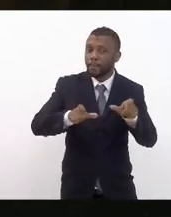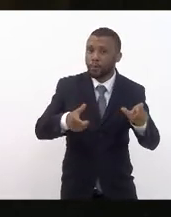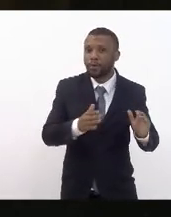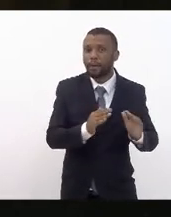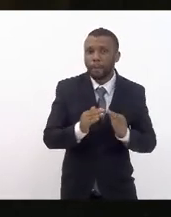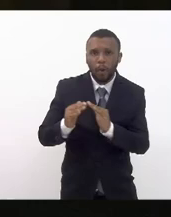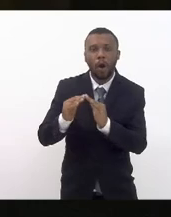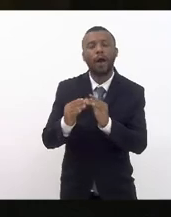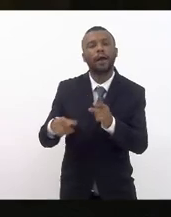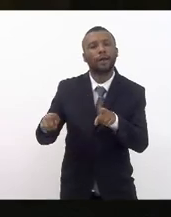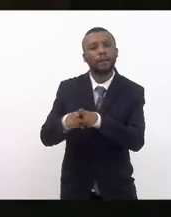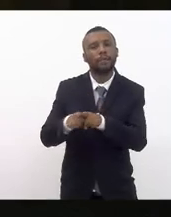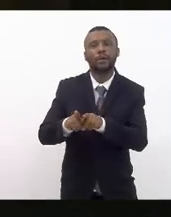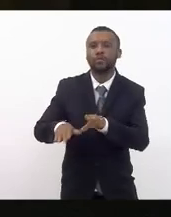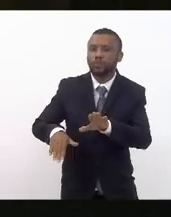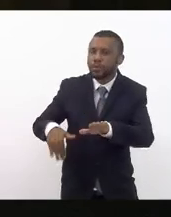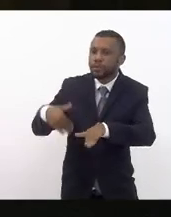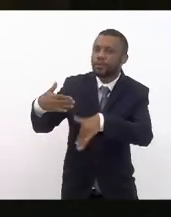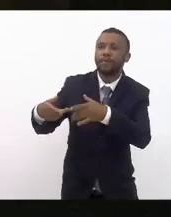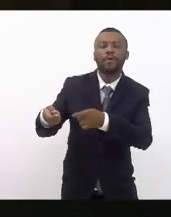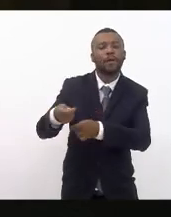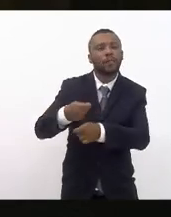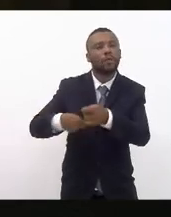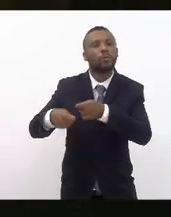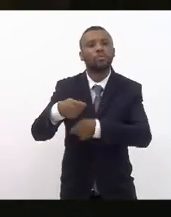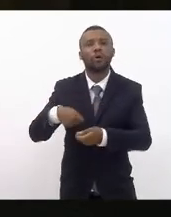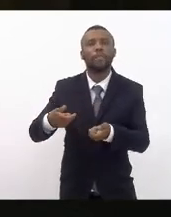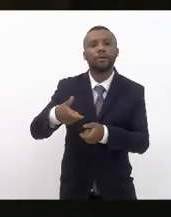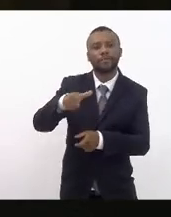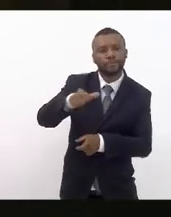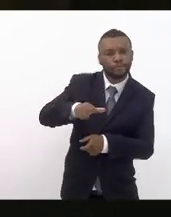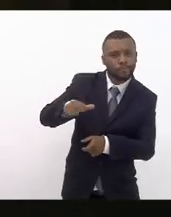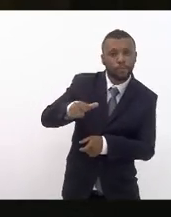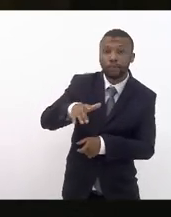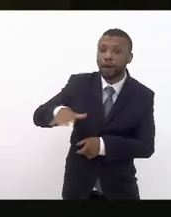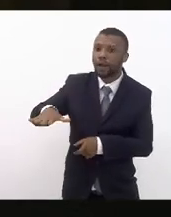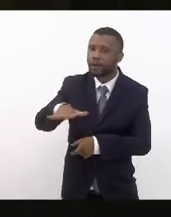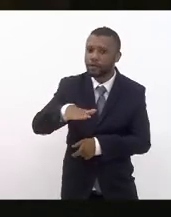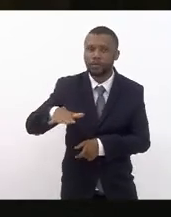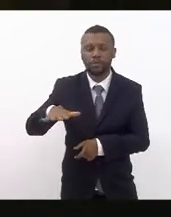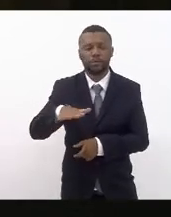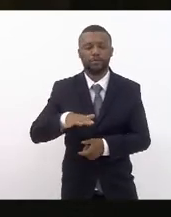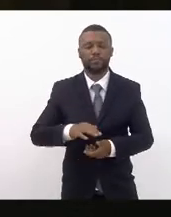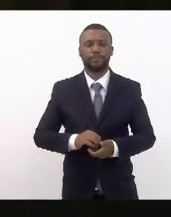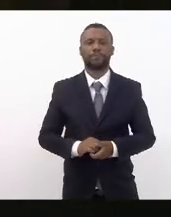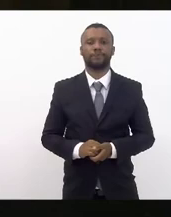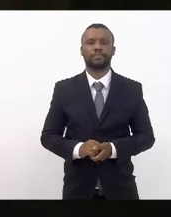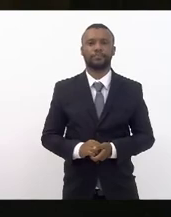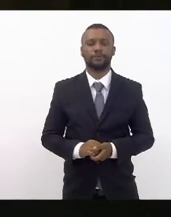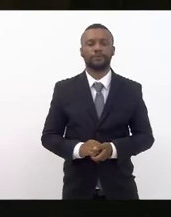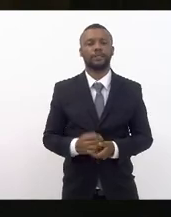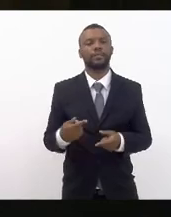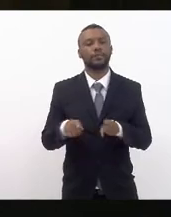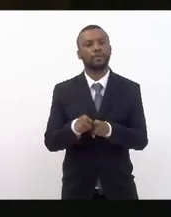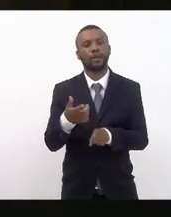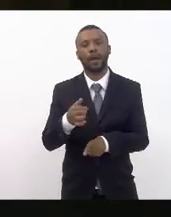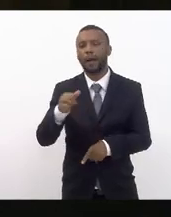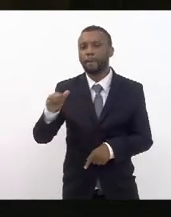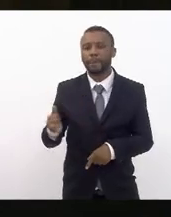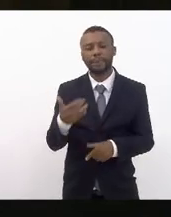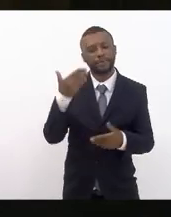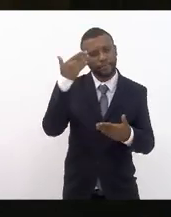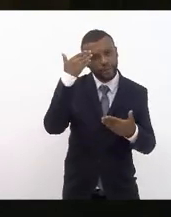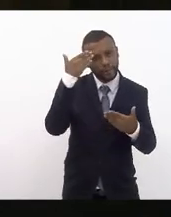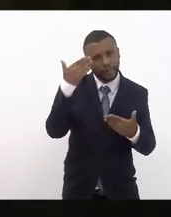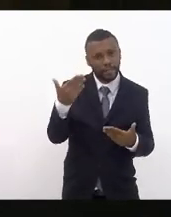necessidade do desenvolvimento econômico, não é? de toda uma região. Aproveitar também para agradecer,